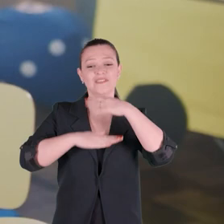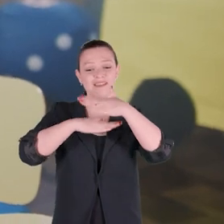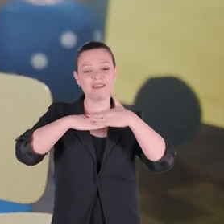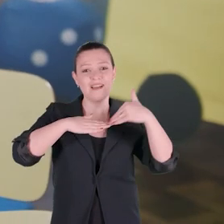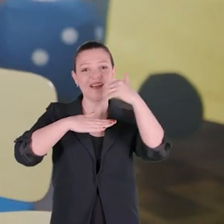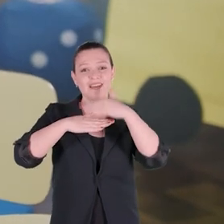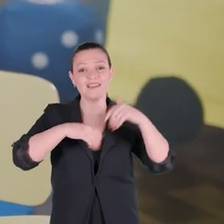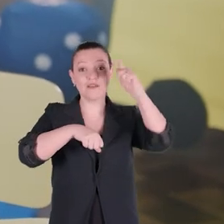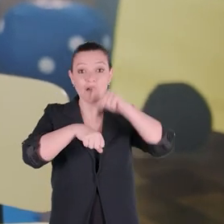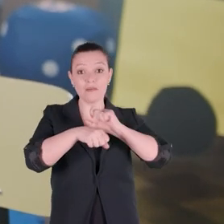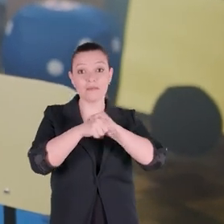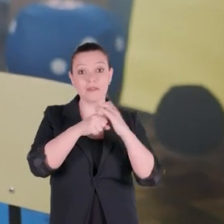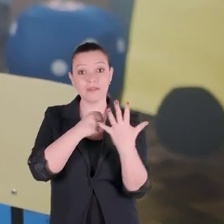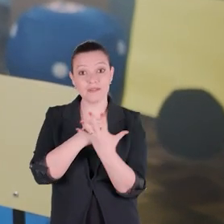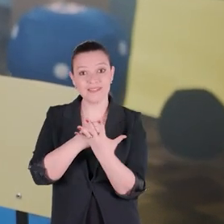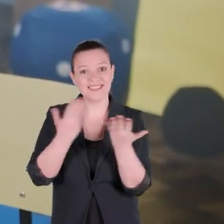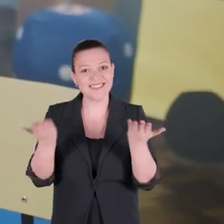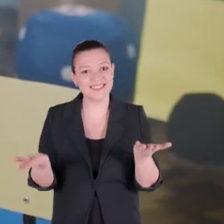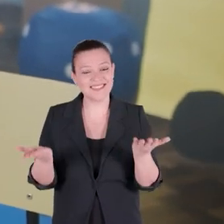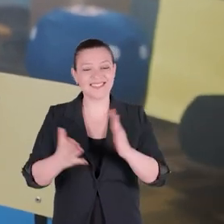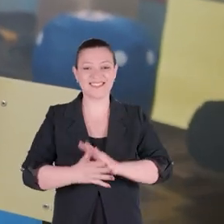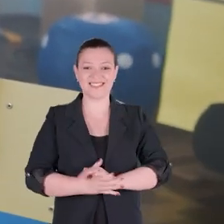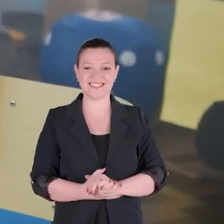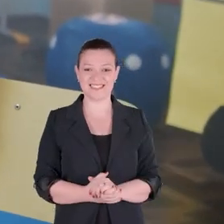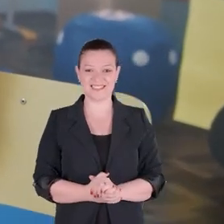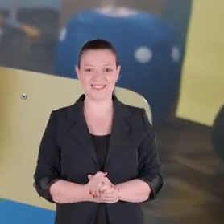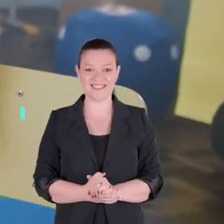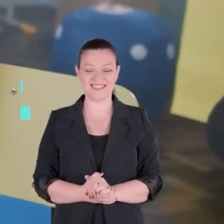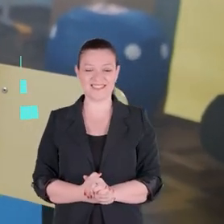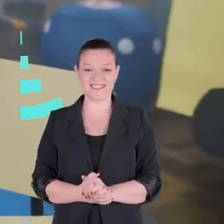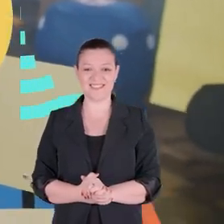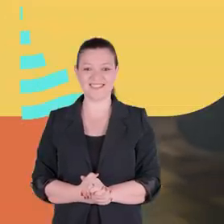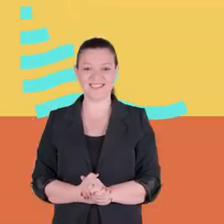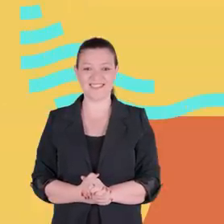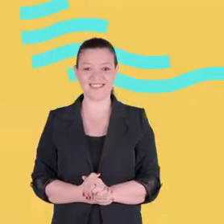jeito de demonstrar carinho na pandemia.